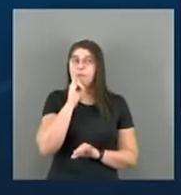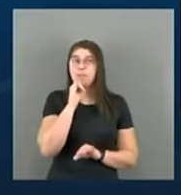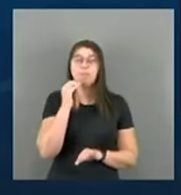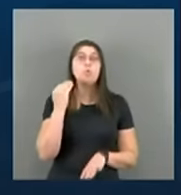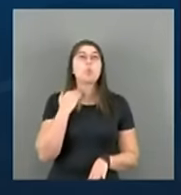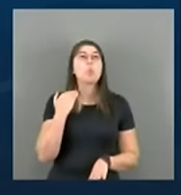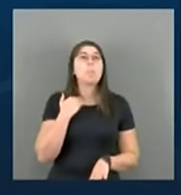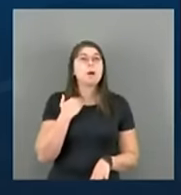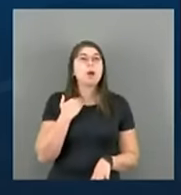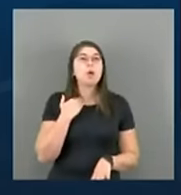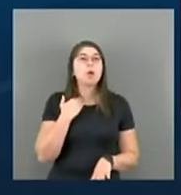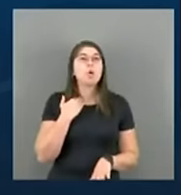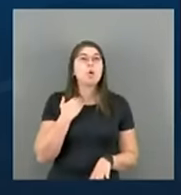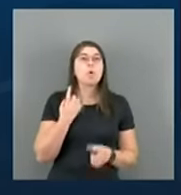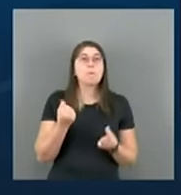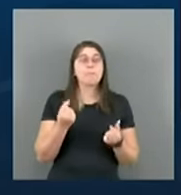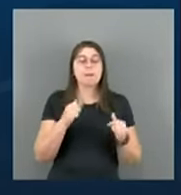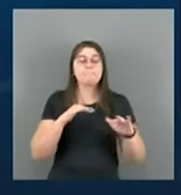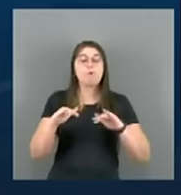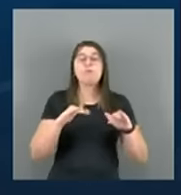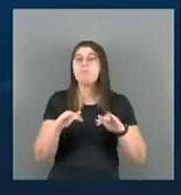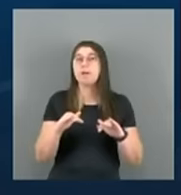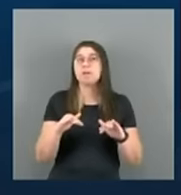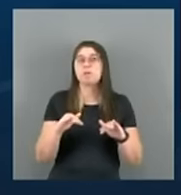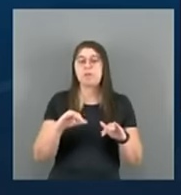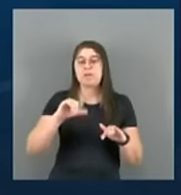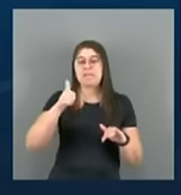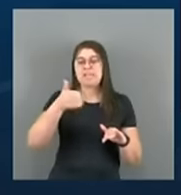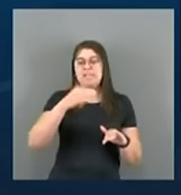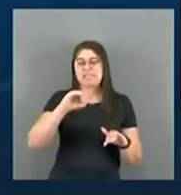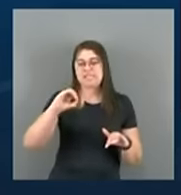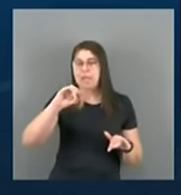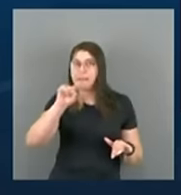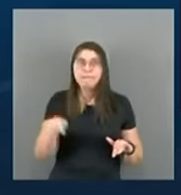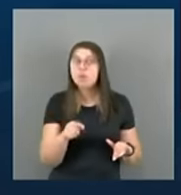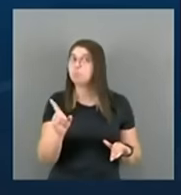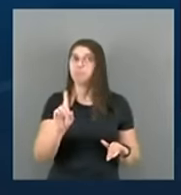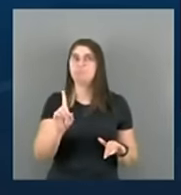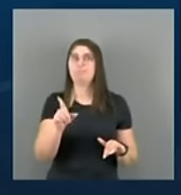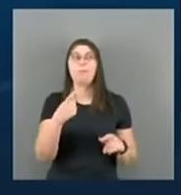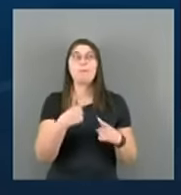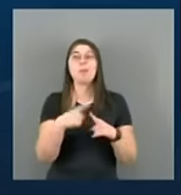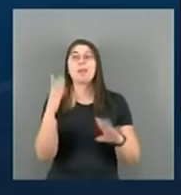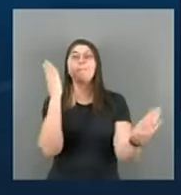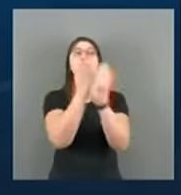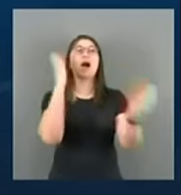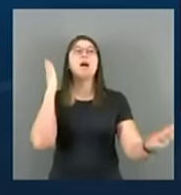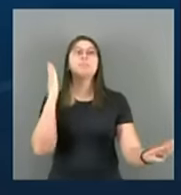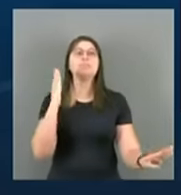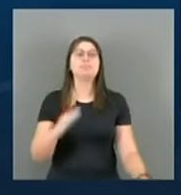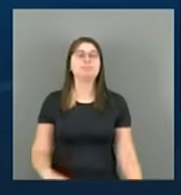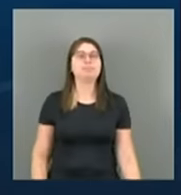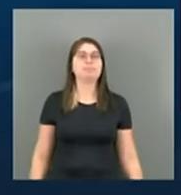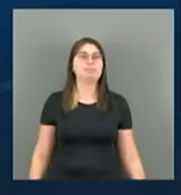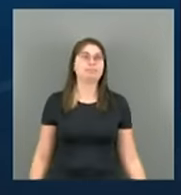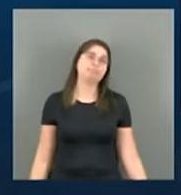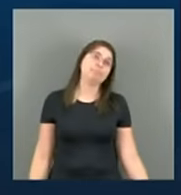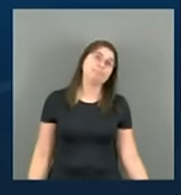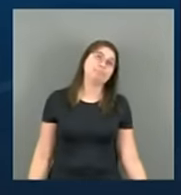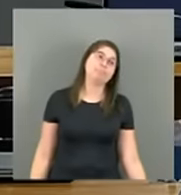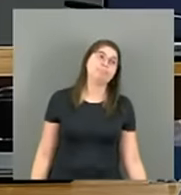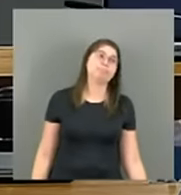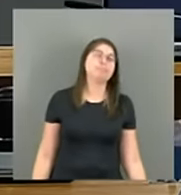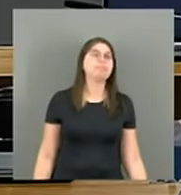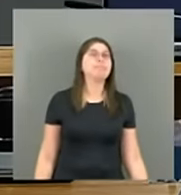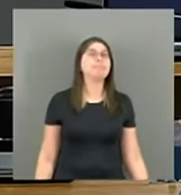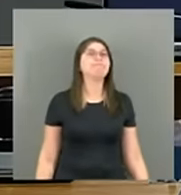viram aí, movimentações, eu nunca passei de R$100.000 numa movimentação, até porque eu sei que vocês iriam pegar. Isso é fato. William.